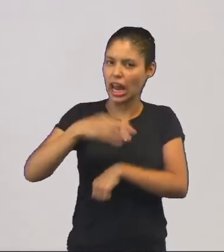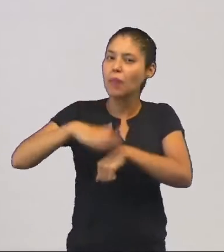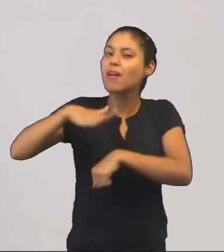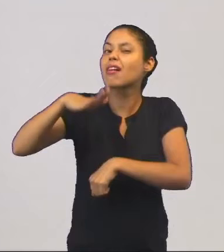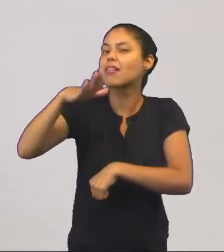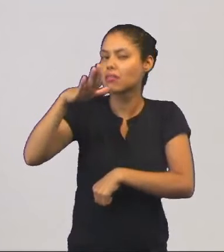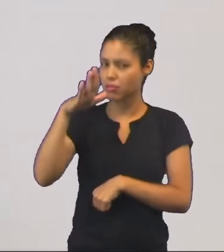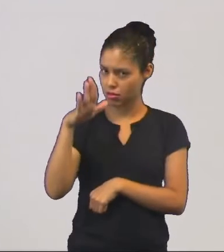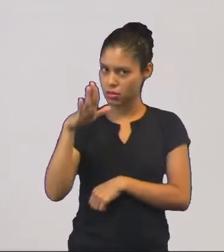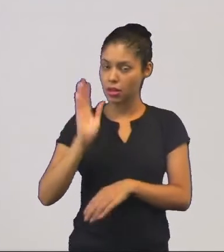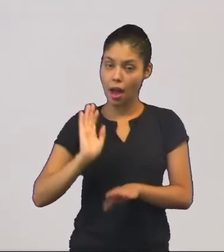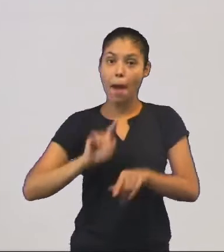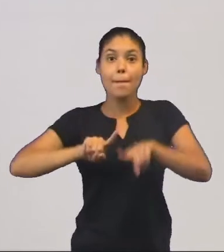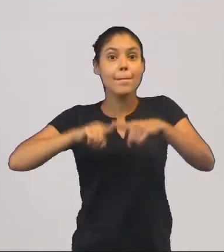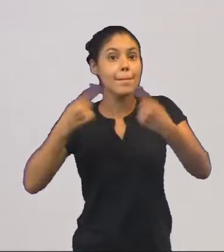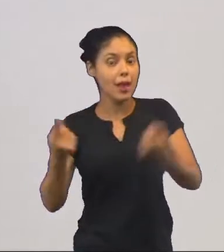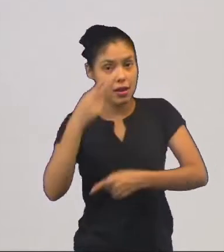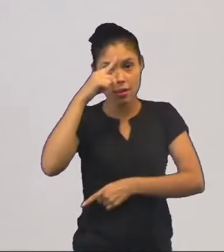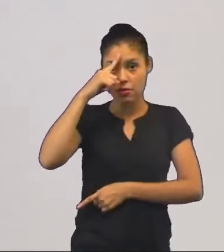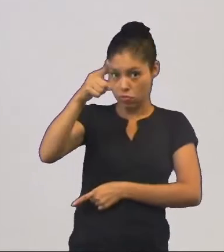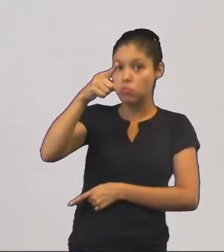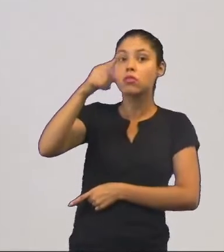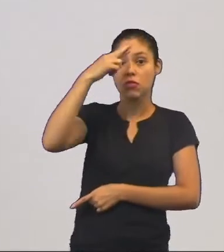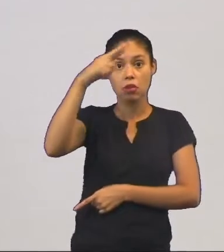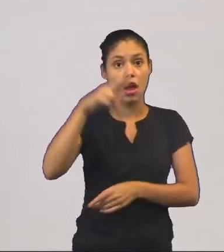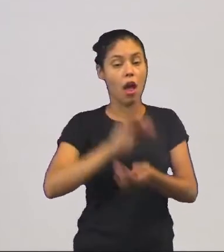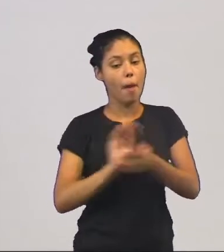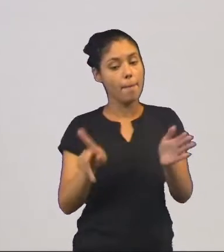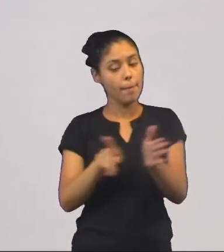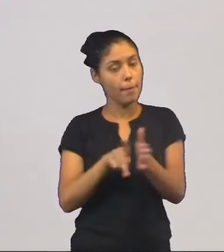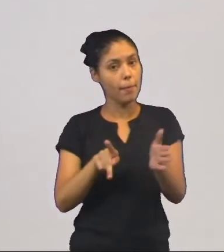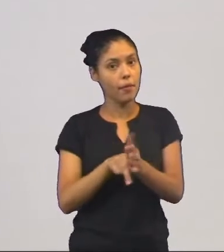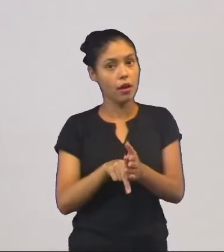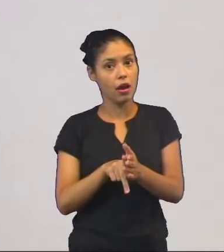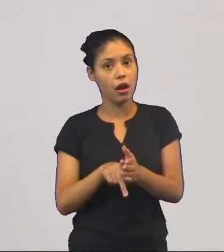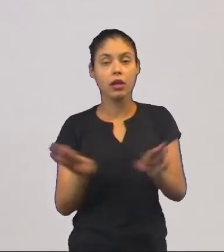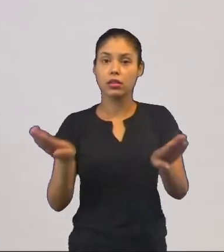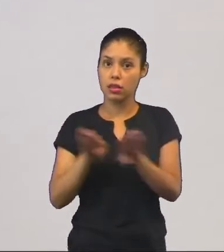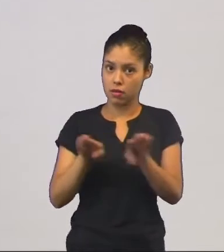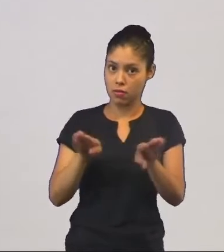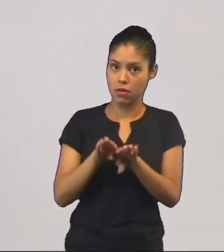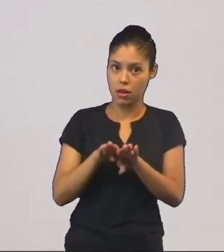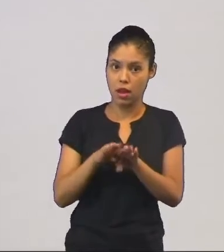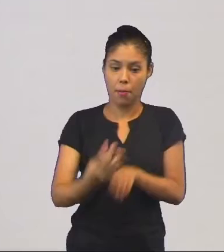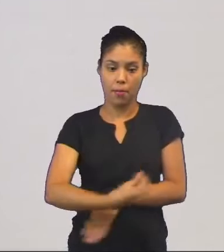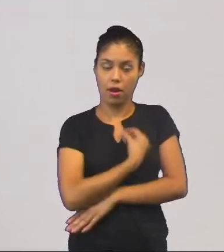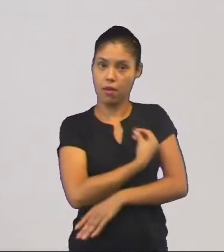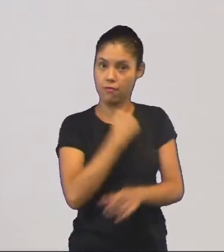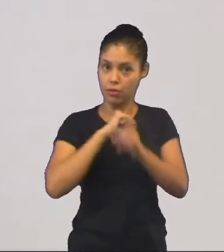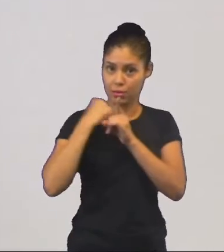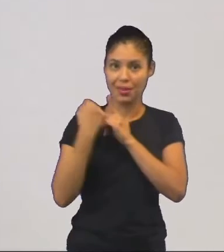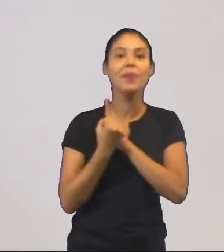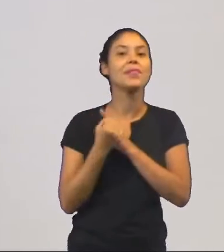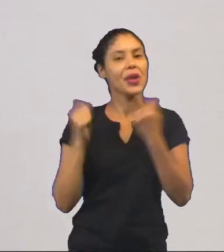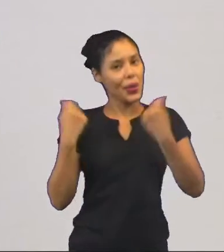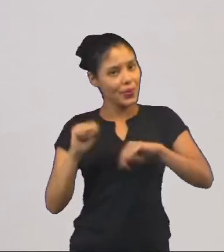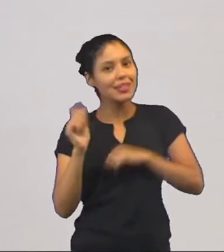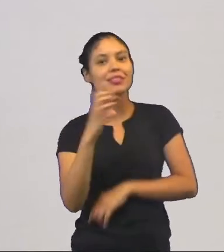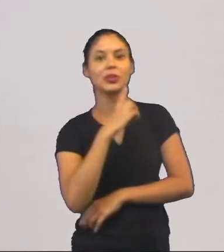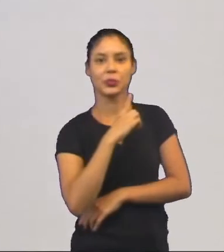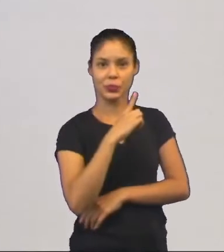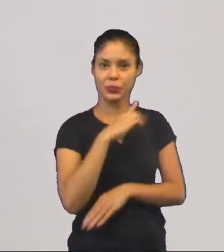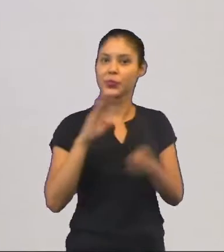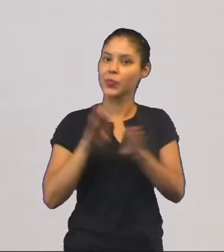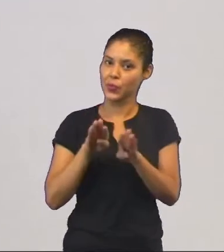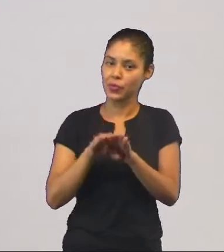autoridade. Mas a autoridade, ela é absolutamente imprescindível para a vida social. É necessário